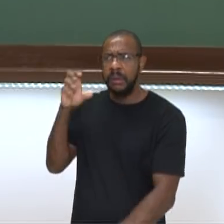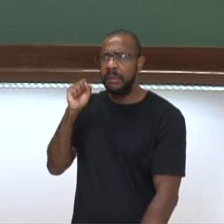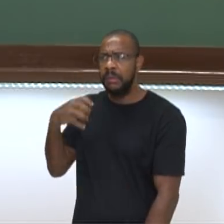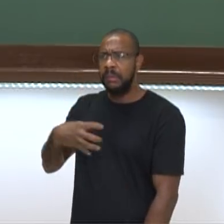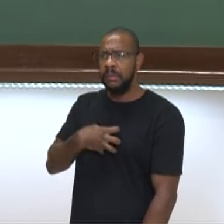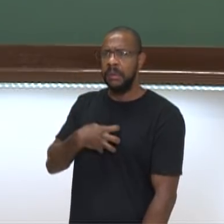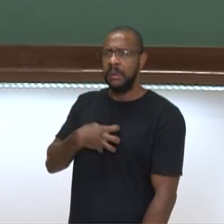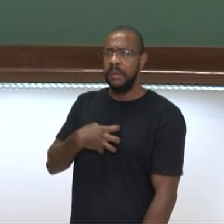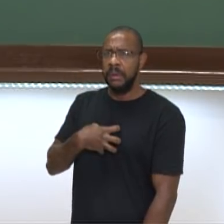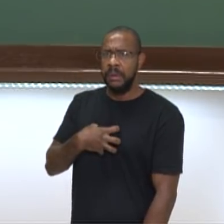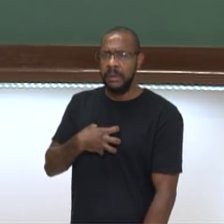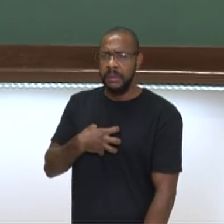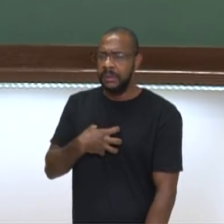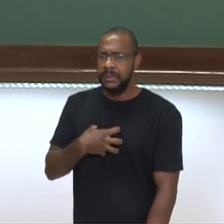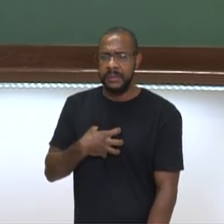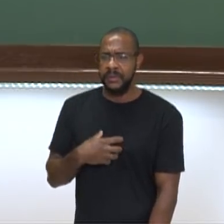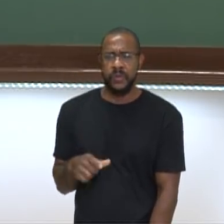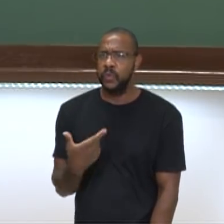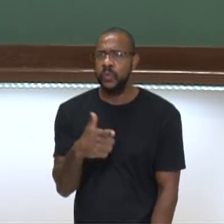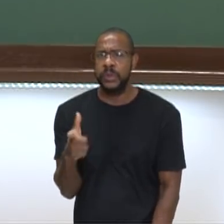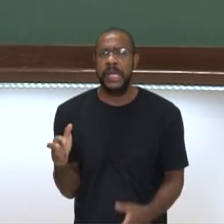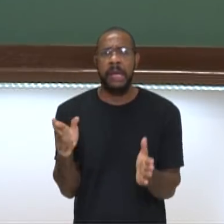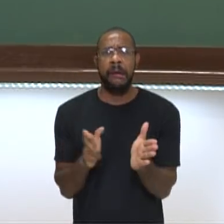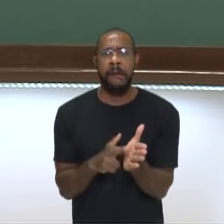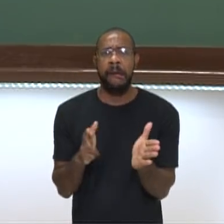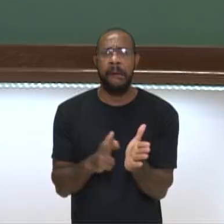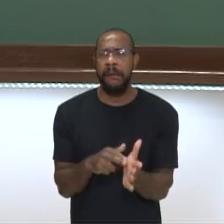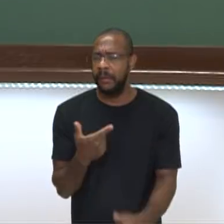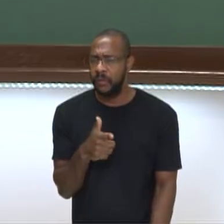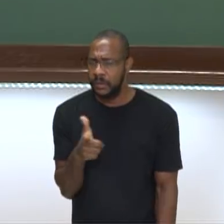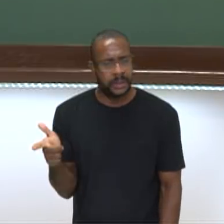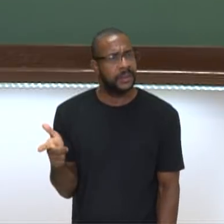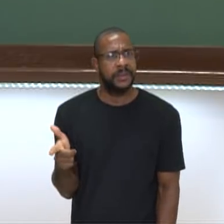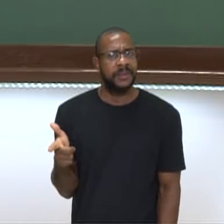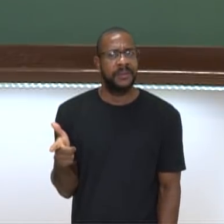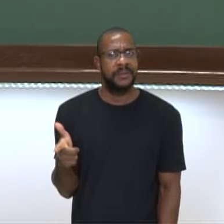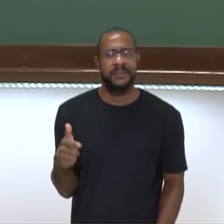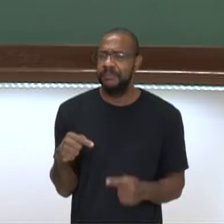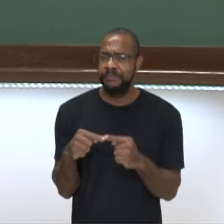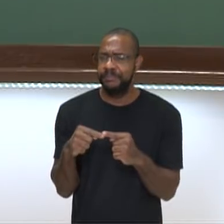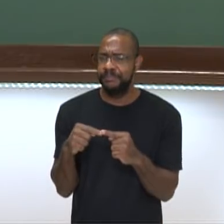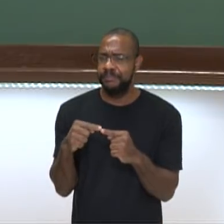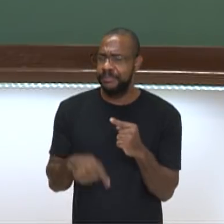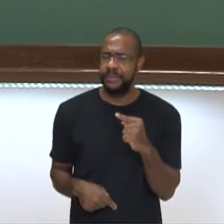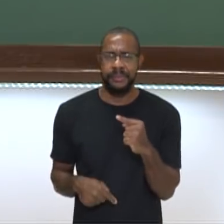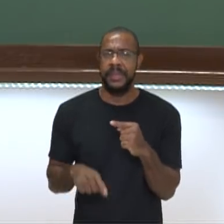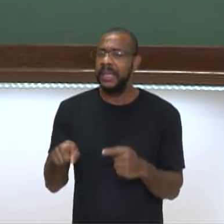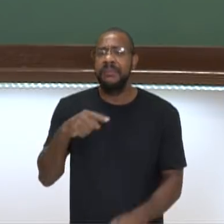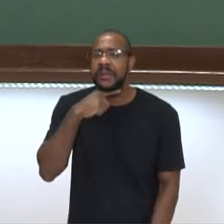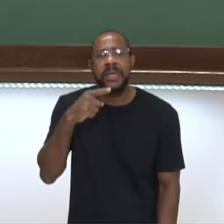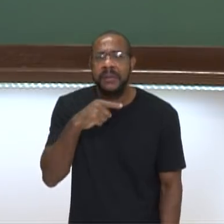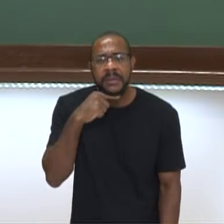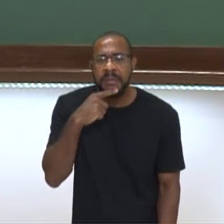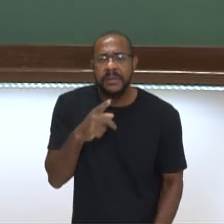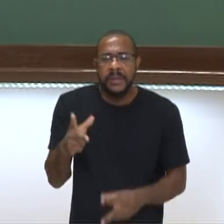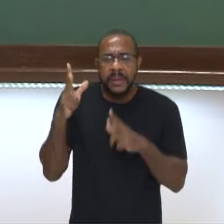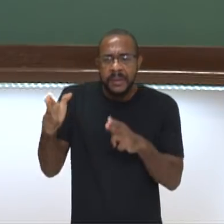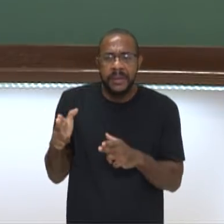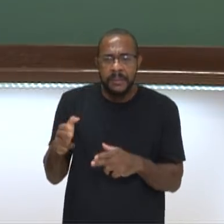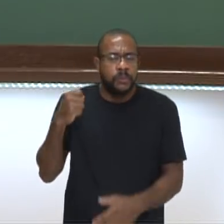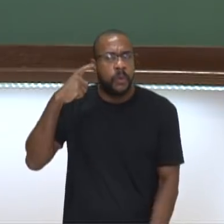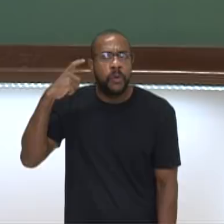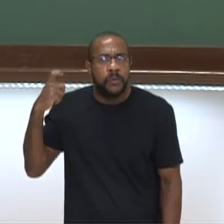diz? Ah, ele está fora de ritmo, né? Exatamente. Ele não está conseguindo fazer a